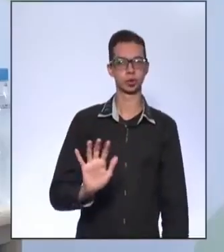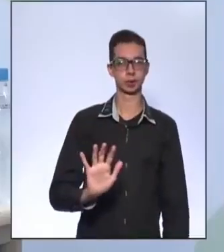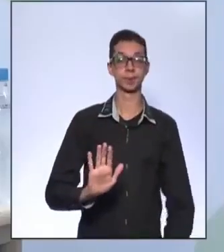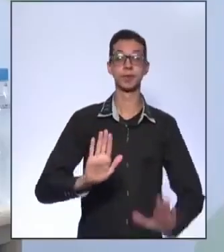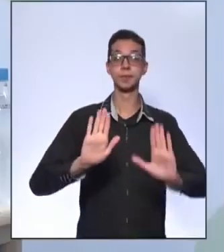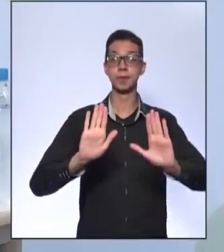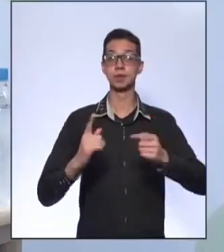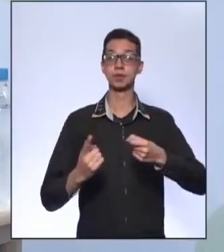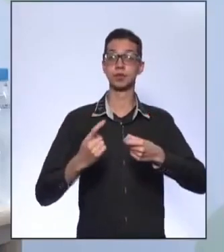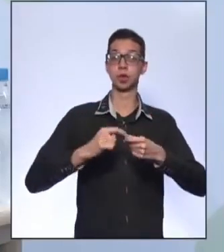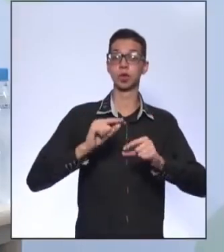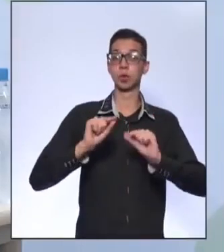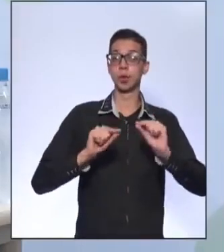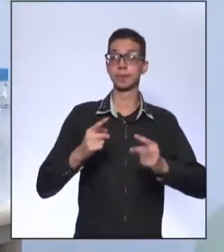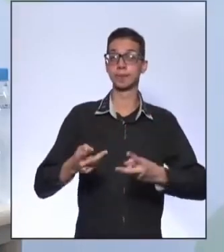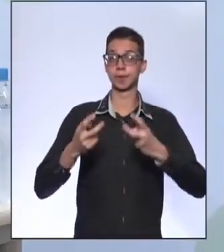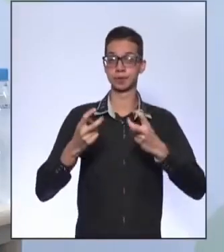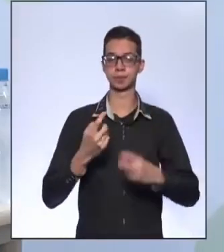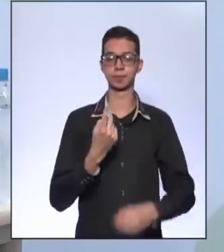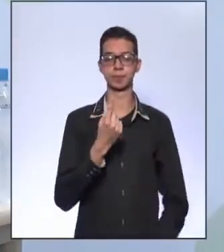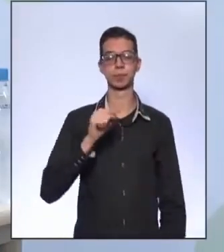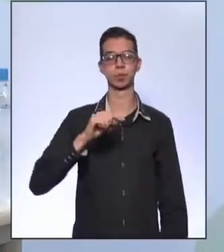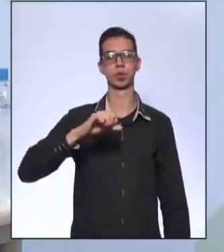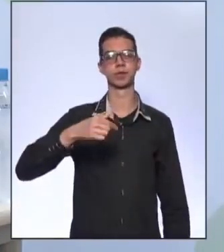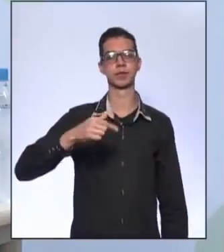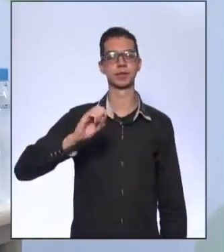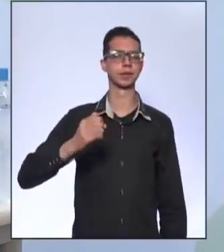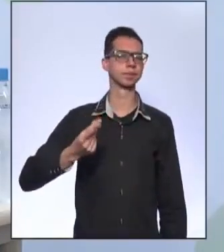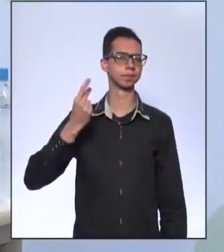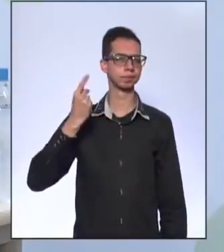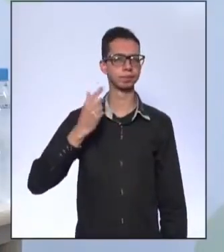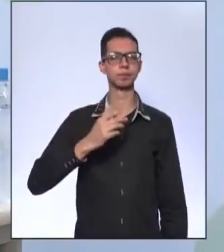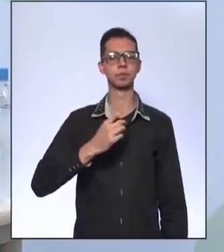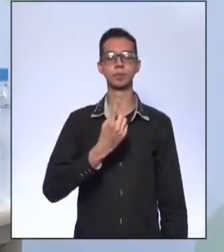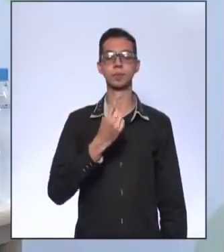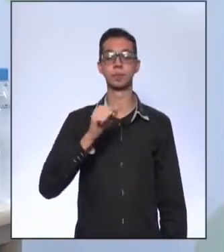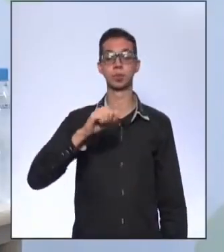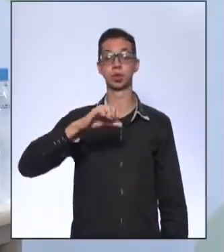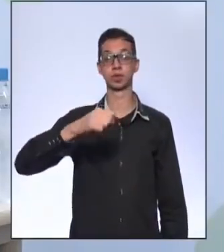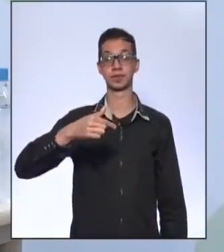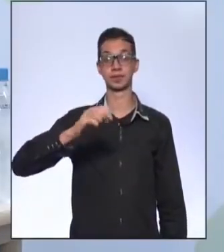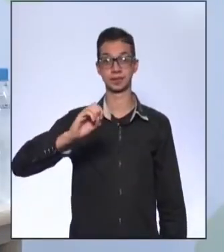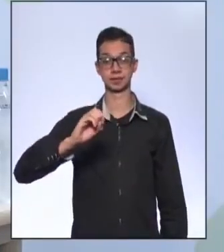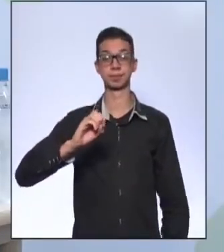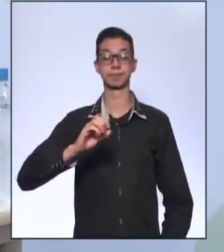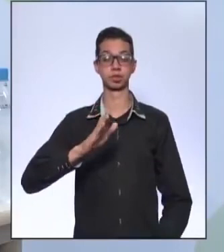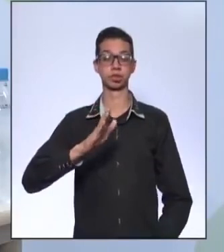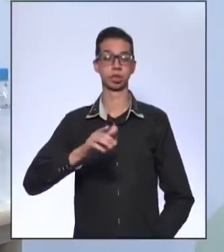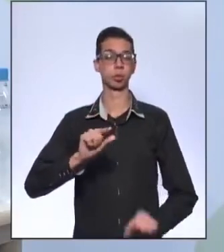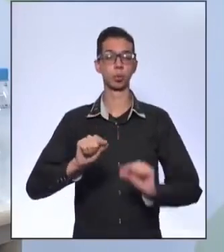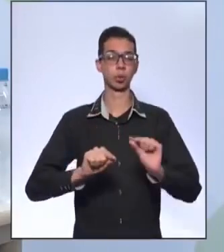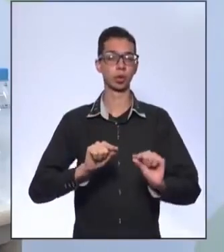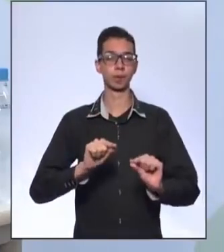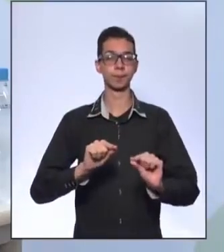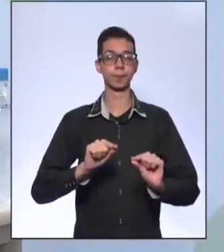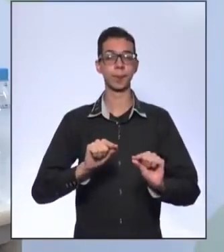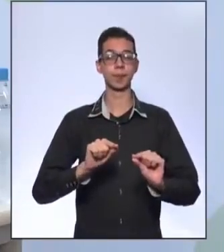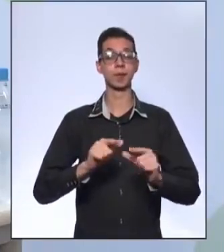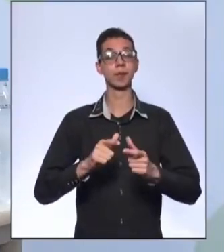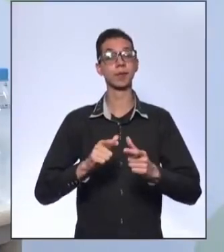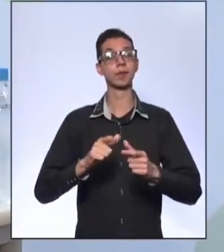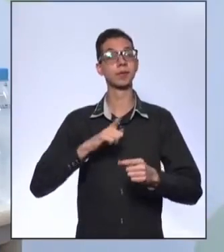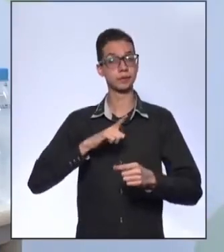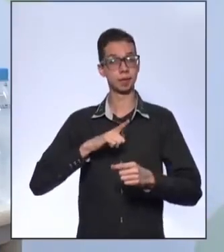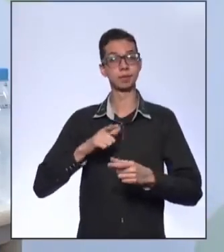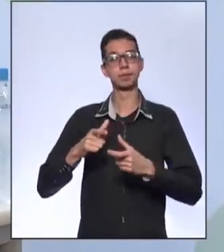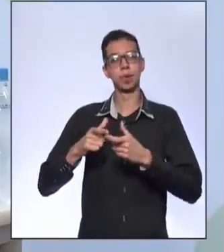a gente vai perceber o que em 1970 já em 1970 já vi uma maioria pequena né da população